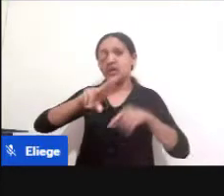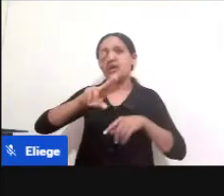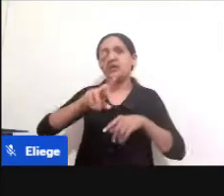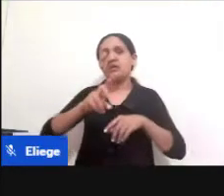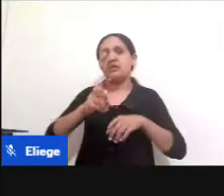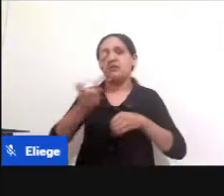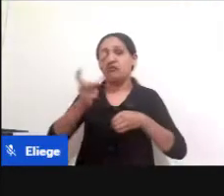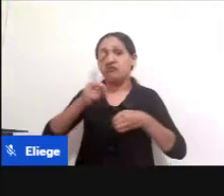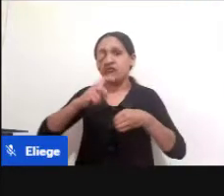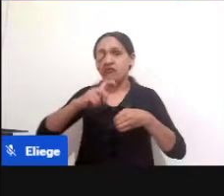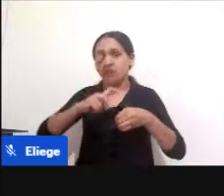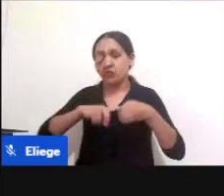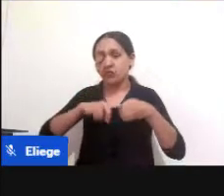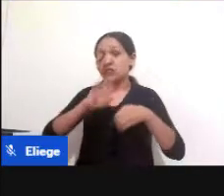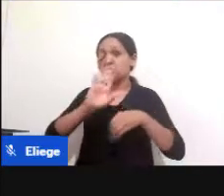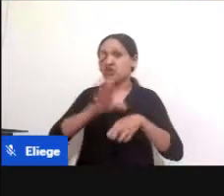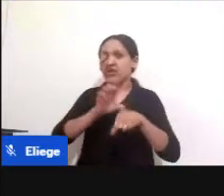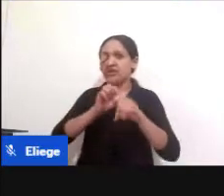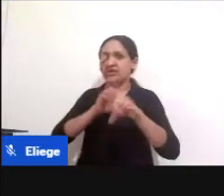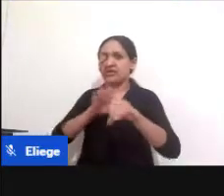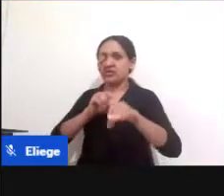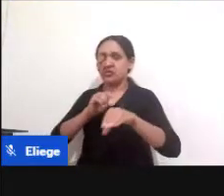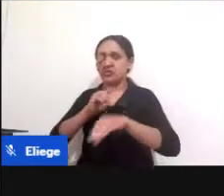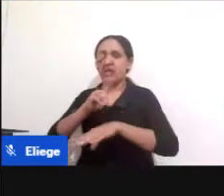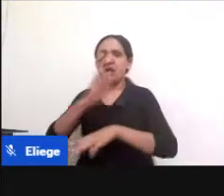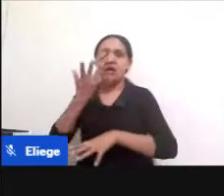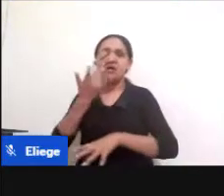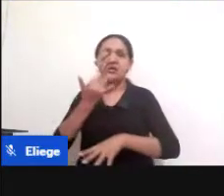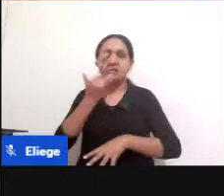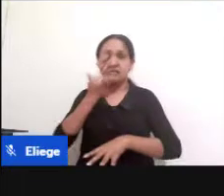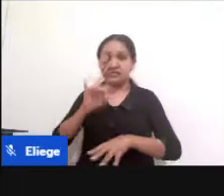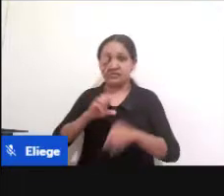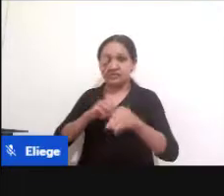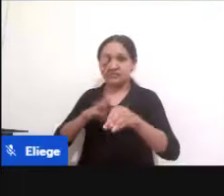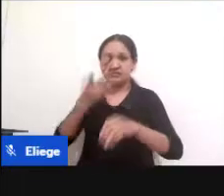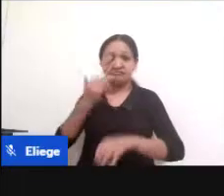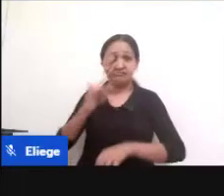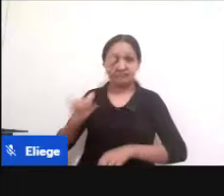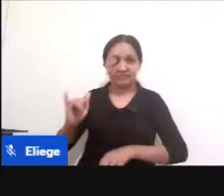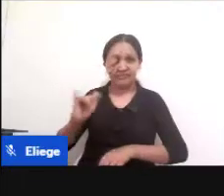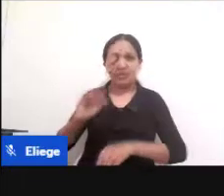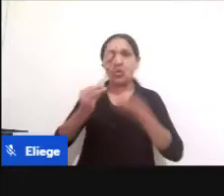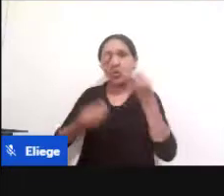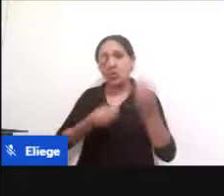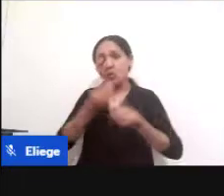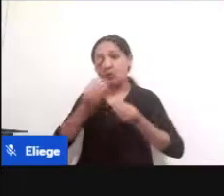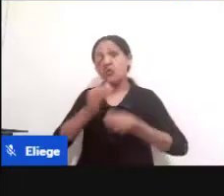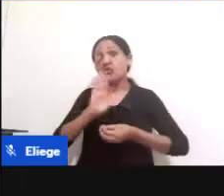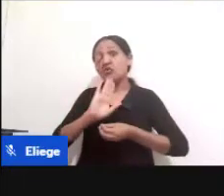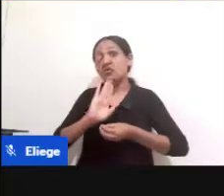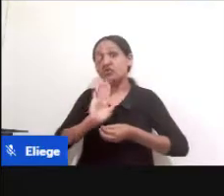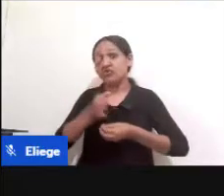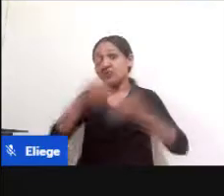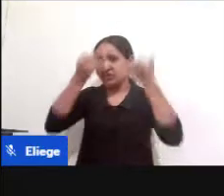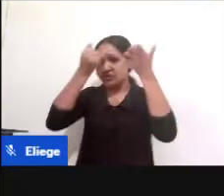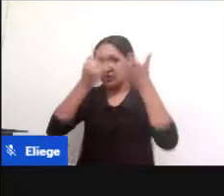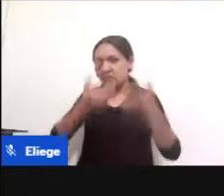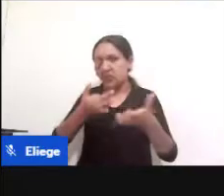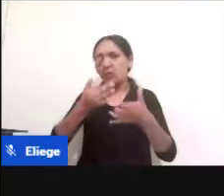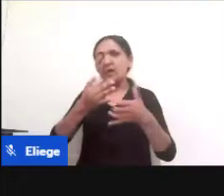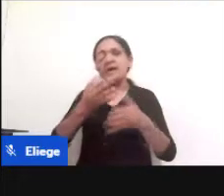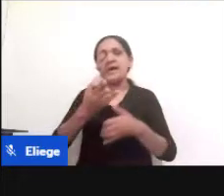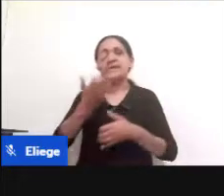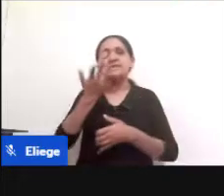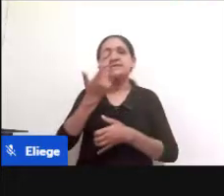educação infantil, porque como ele mesmo falou, essas crianças do primeiro e segundo